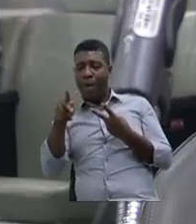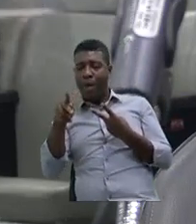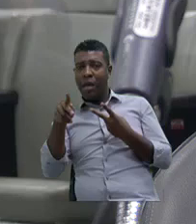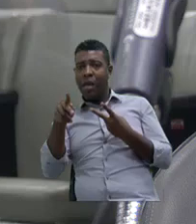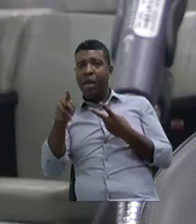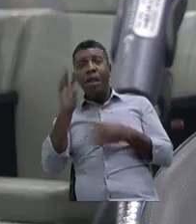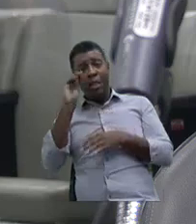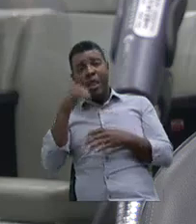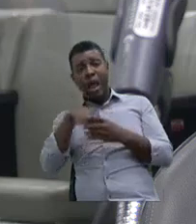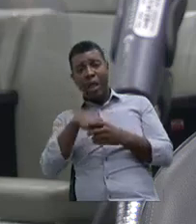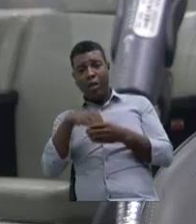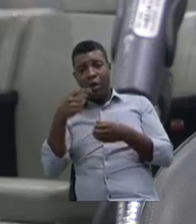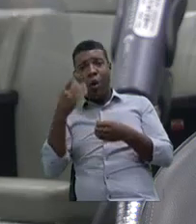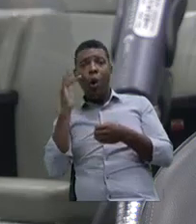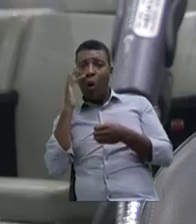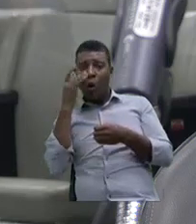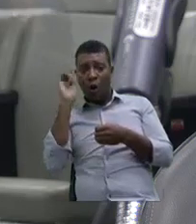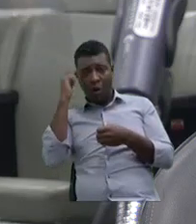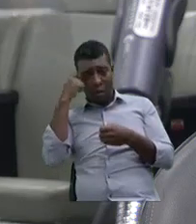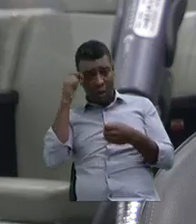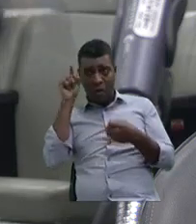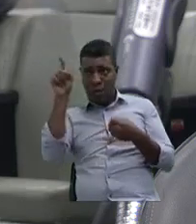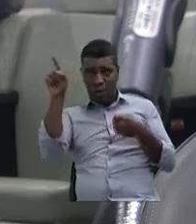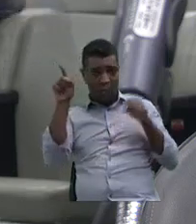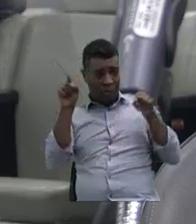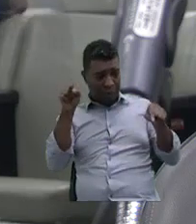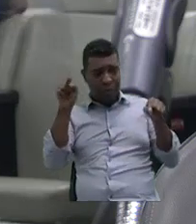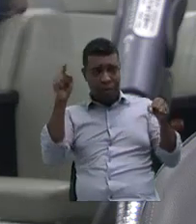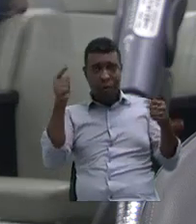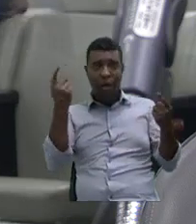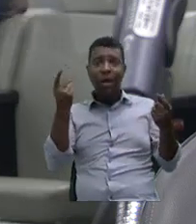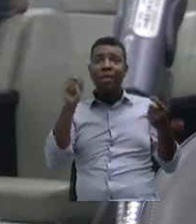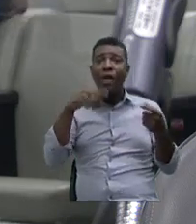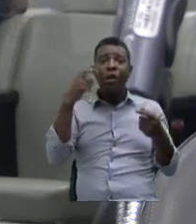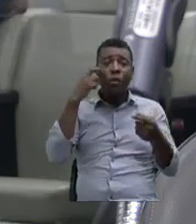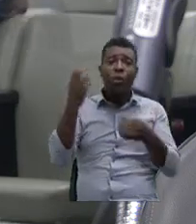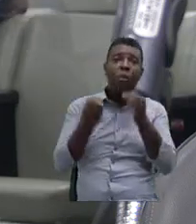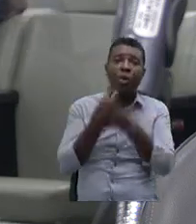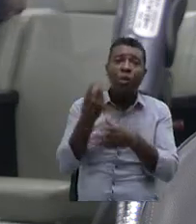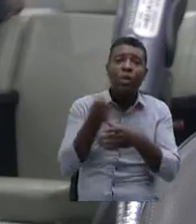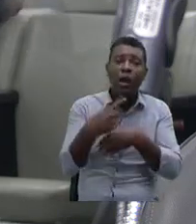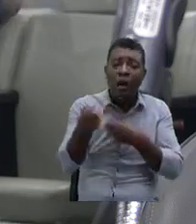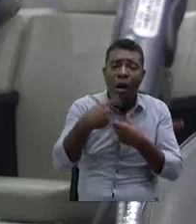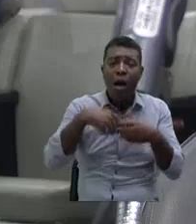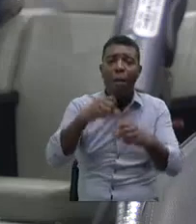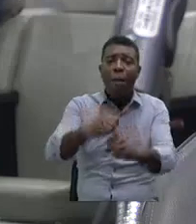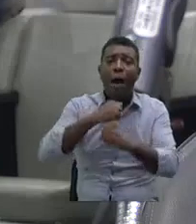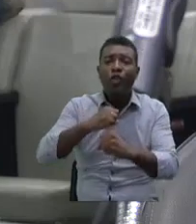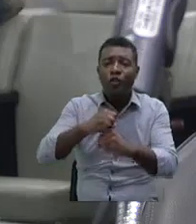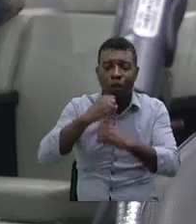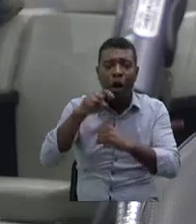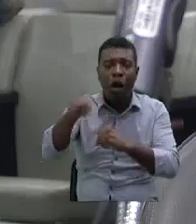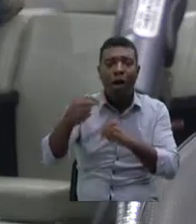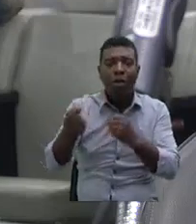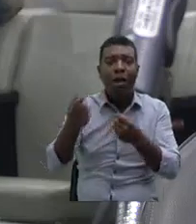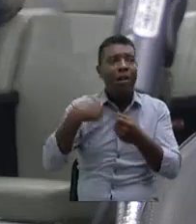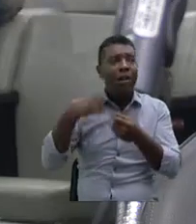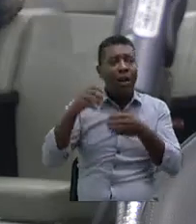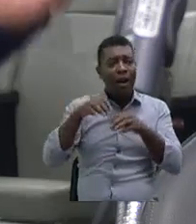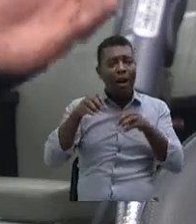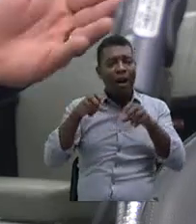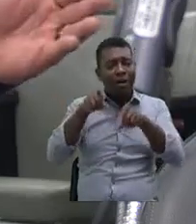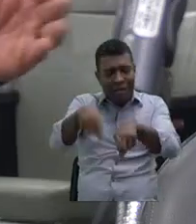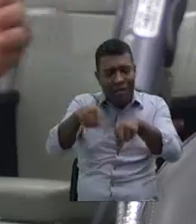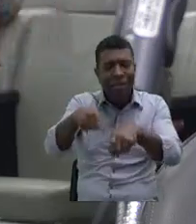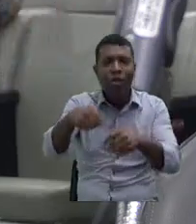por exemplo, a recuperação da cultura, da produção da mandioca com base na agricultura familiar, que não para